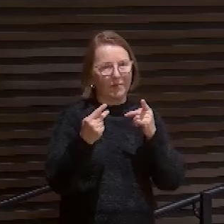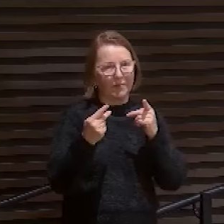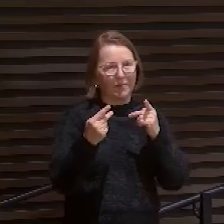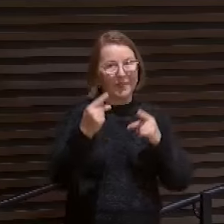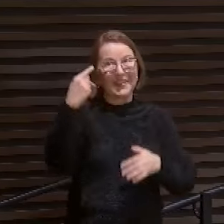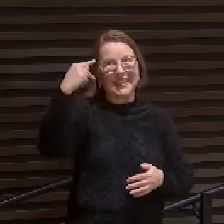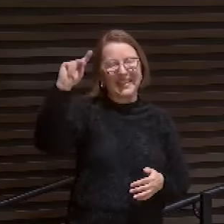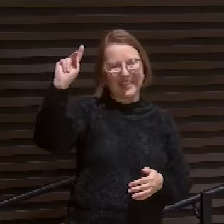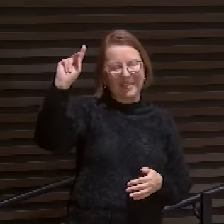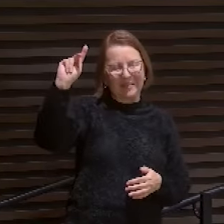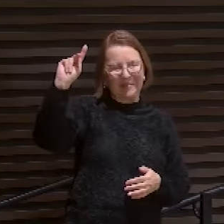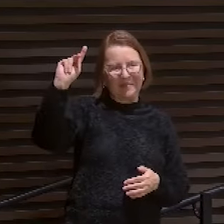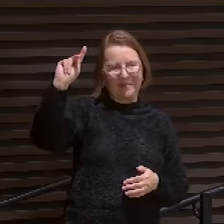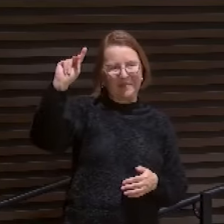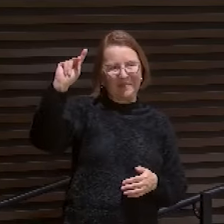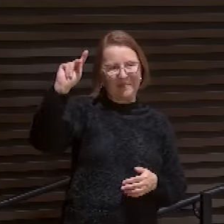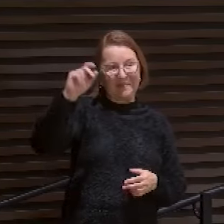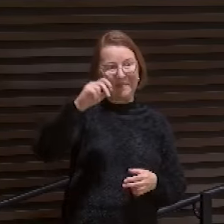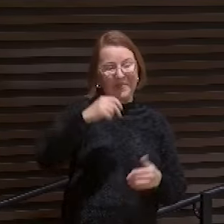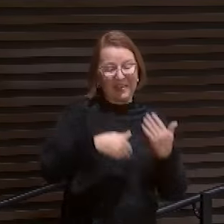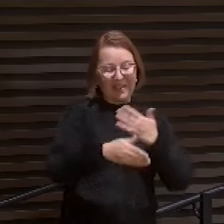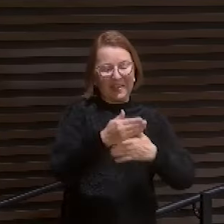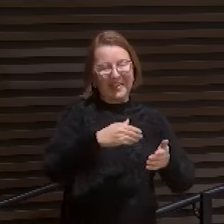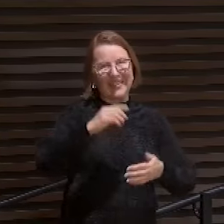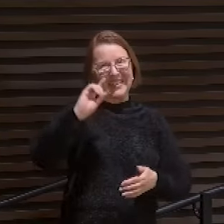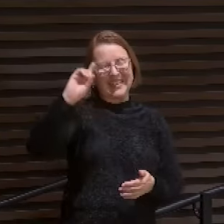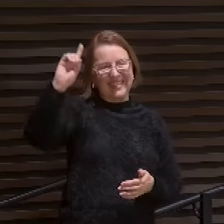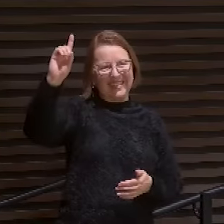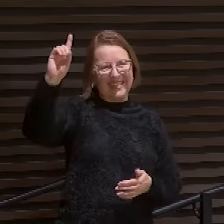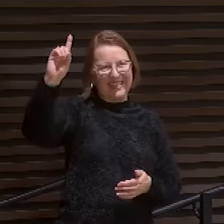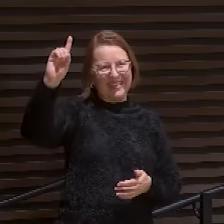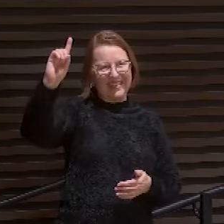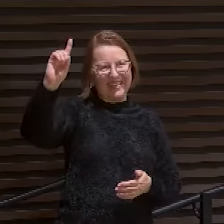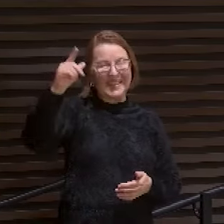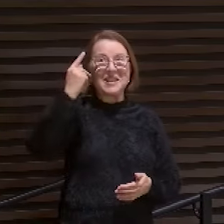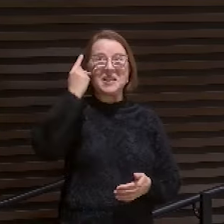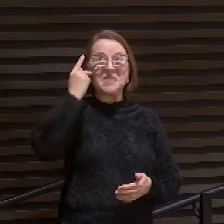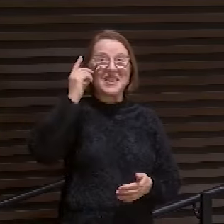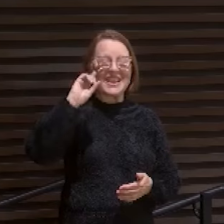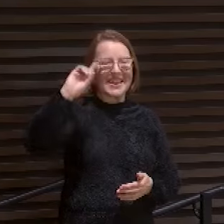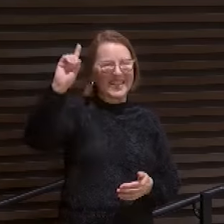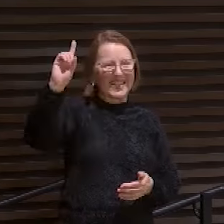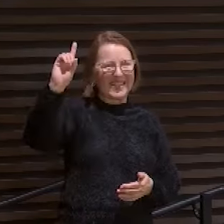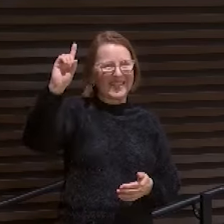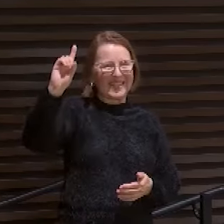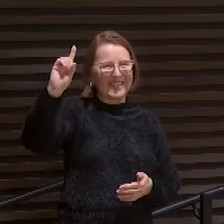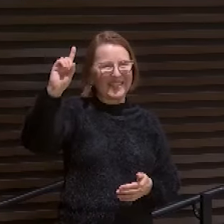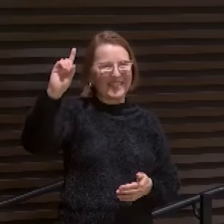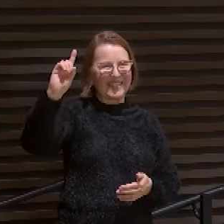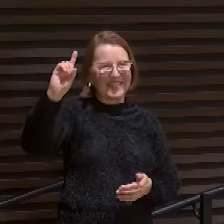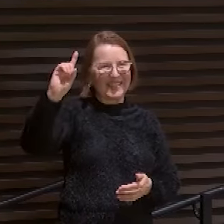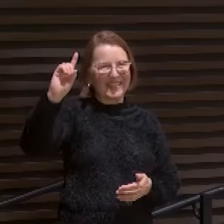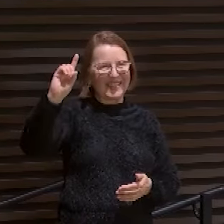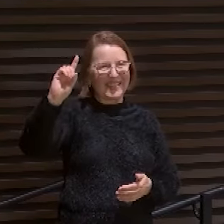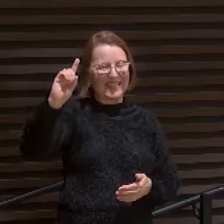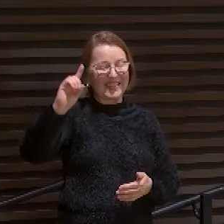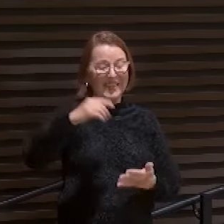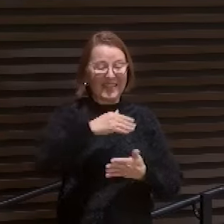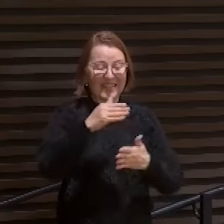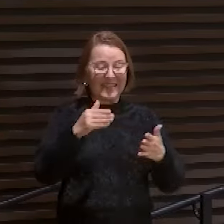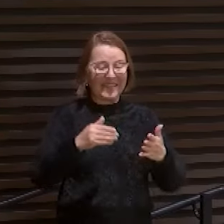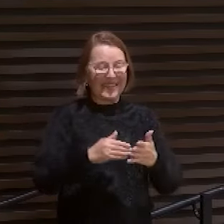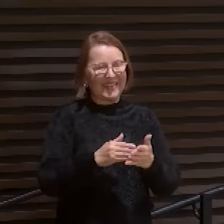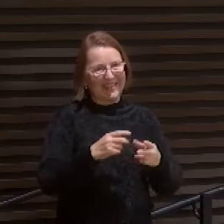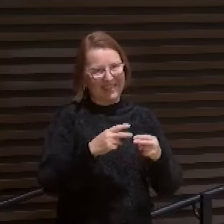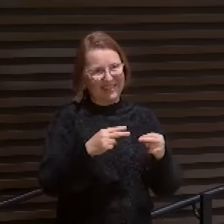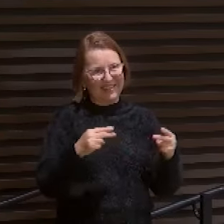dele, por meio dele e para ele que são todas